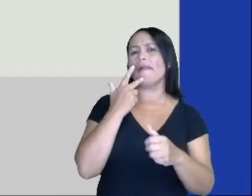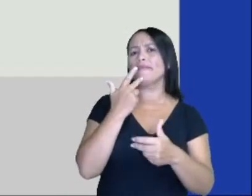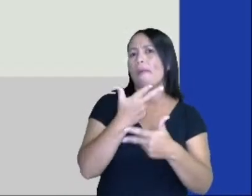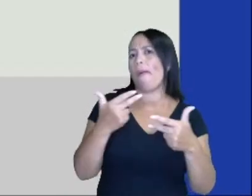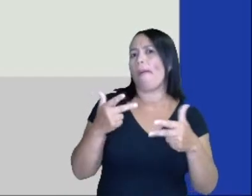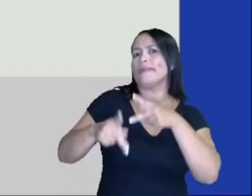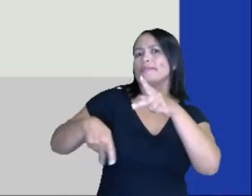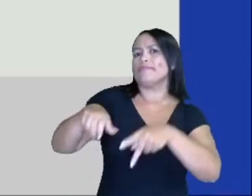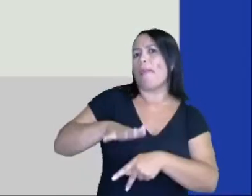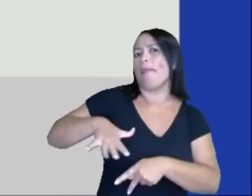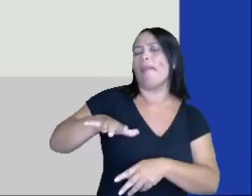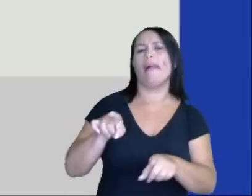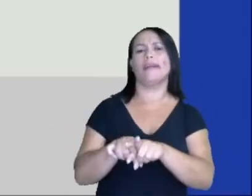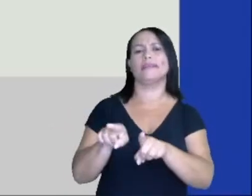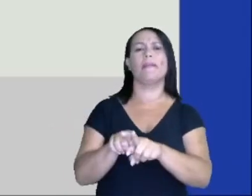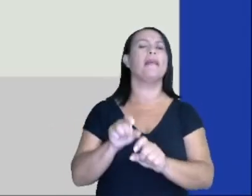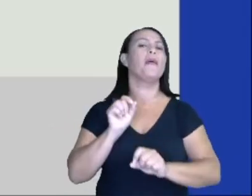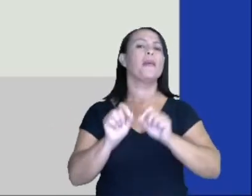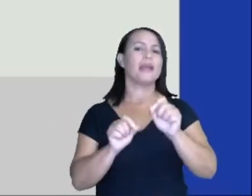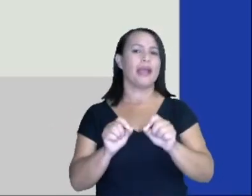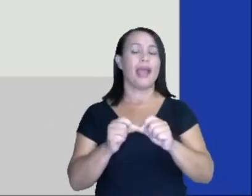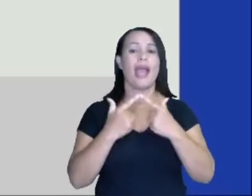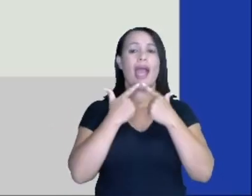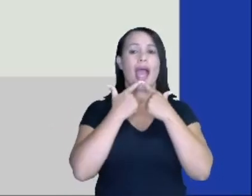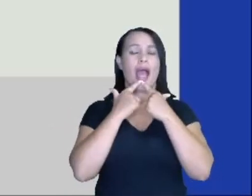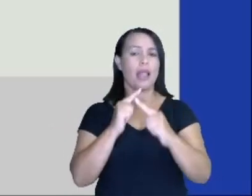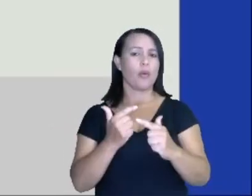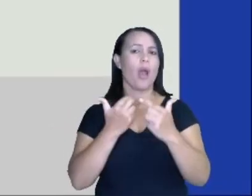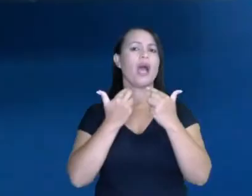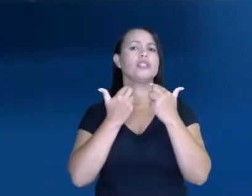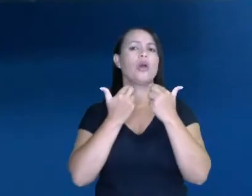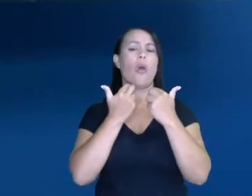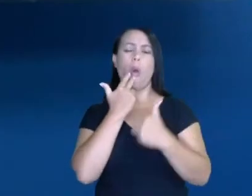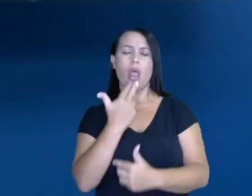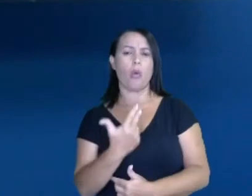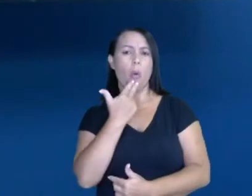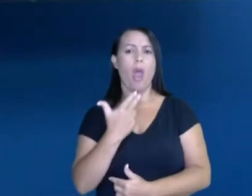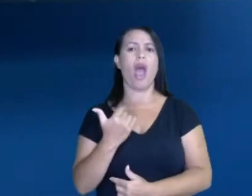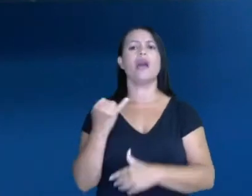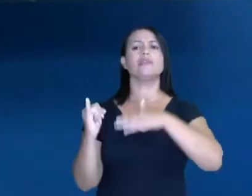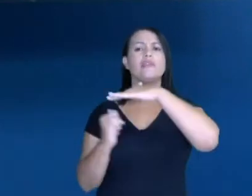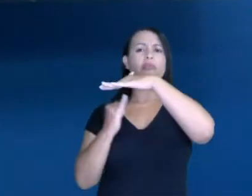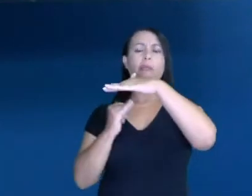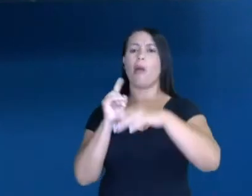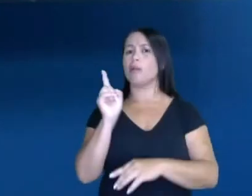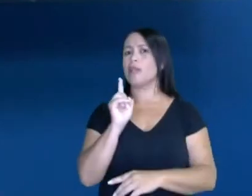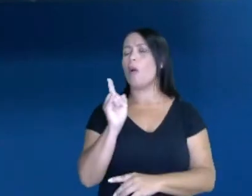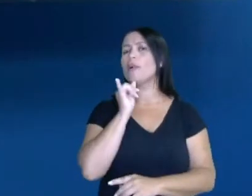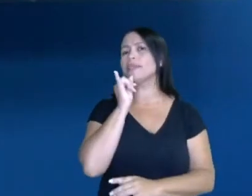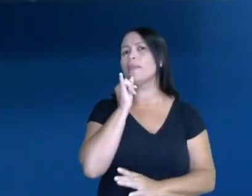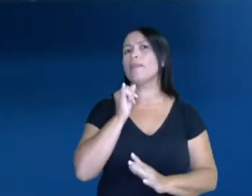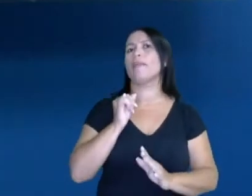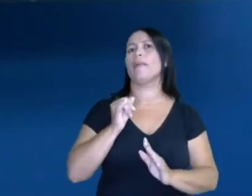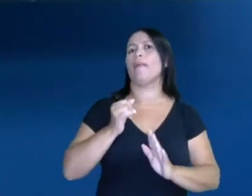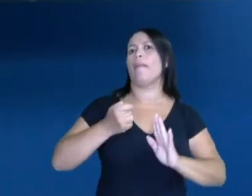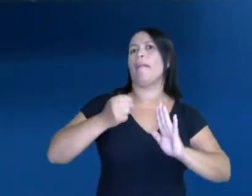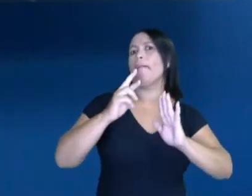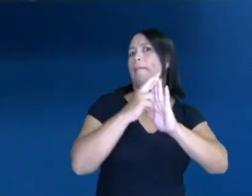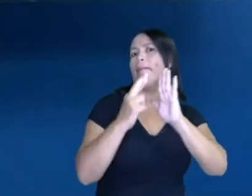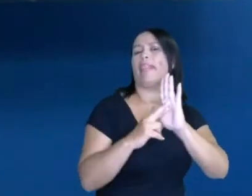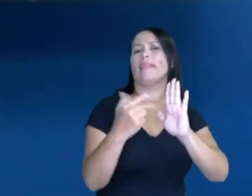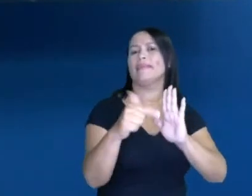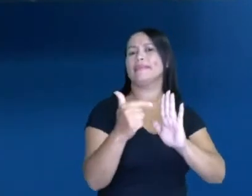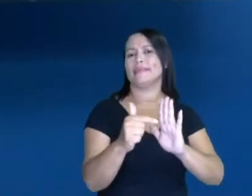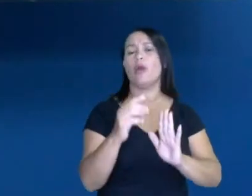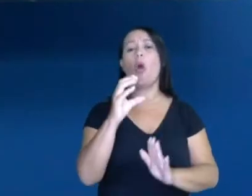populares. A linguagem informal também pode ser chamada de linguagem não padrão ou então de linguagem